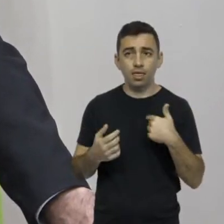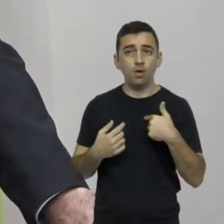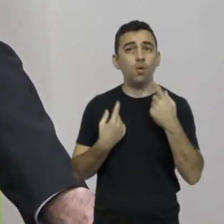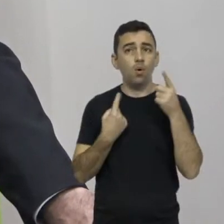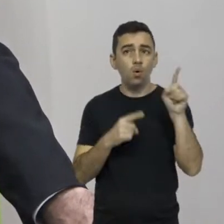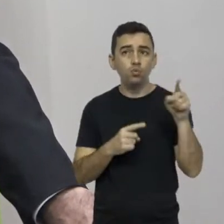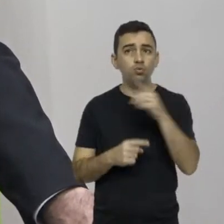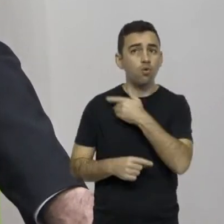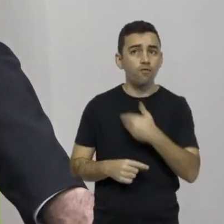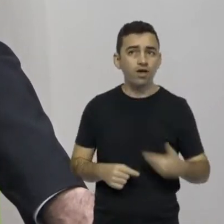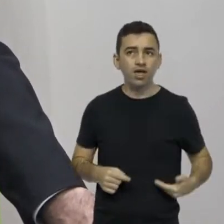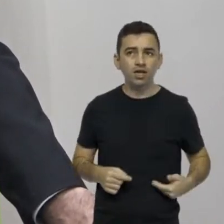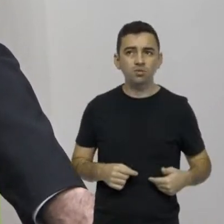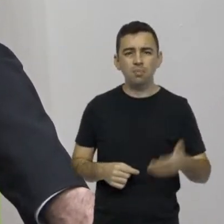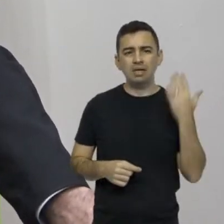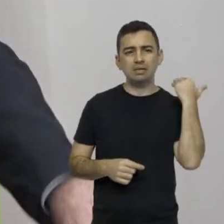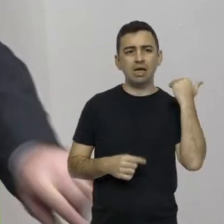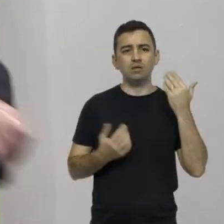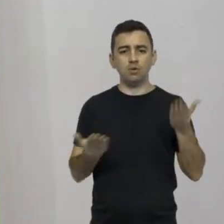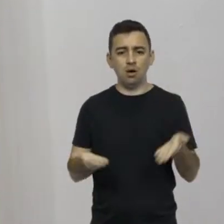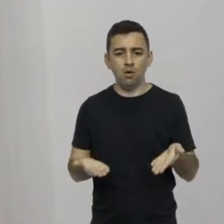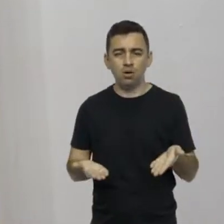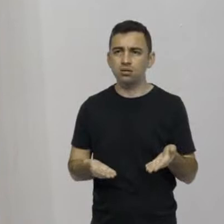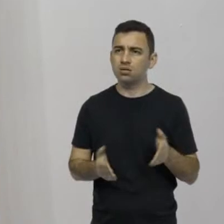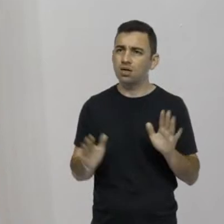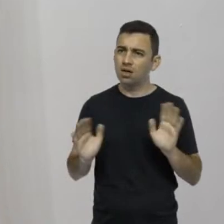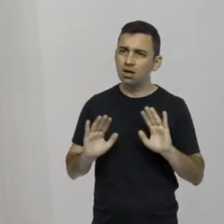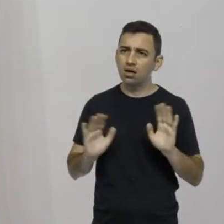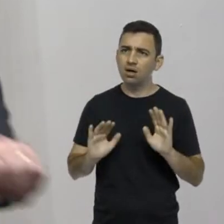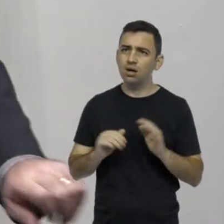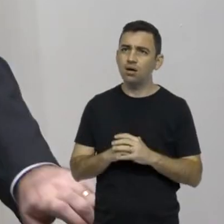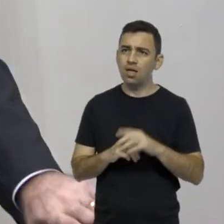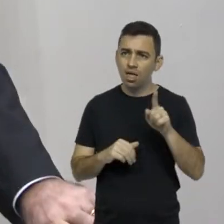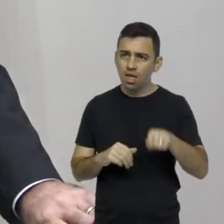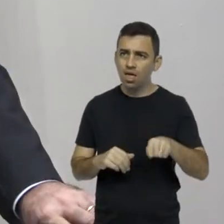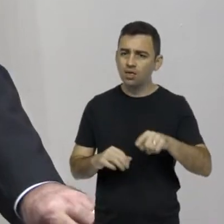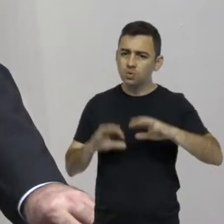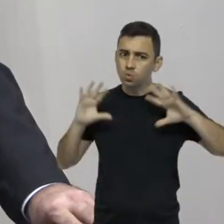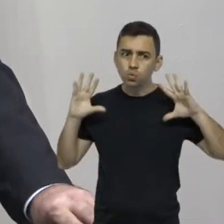esse ou aquele, é uma reclamação à República,